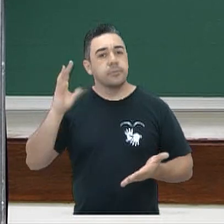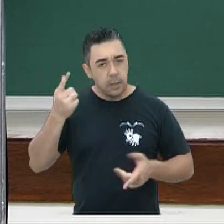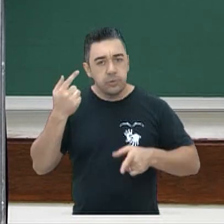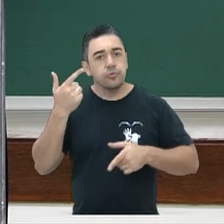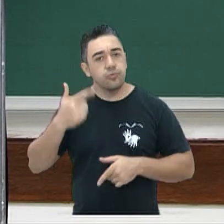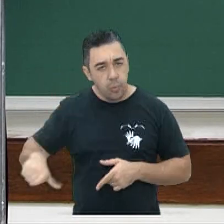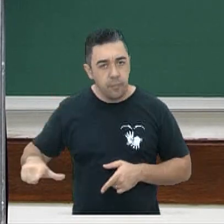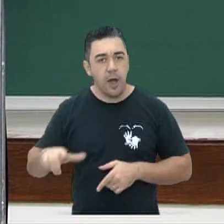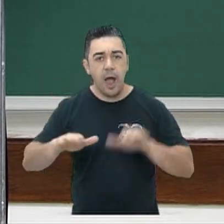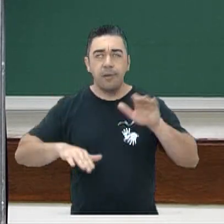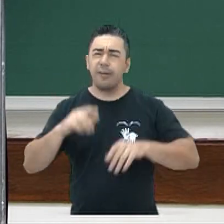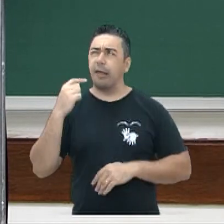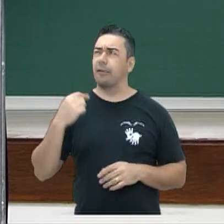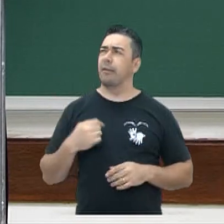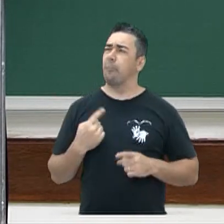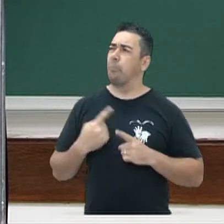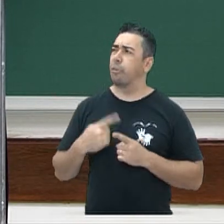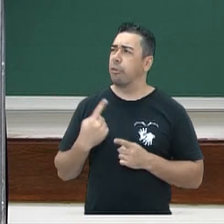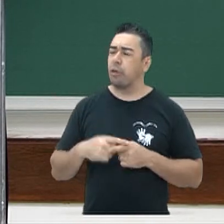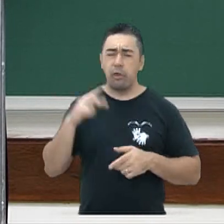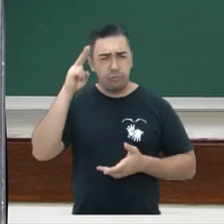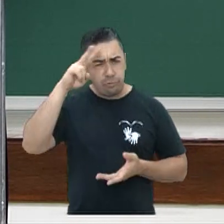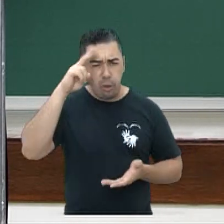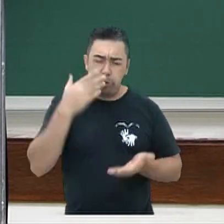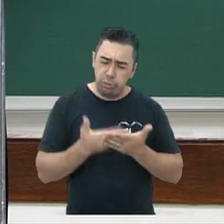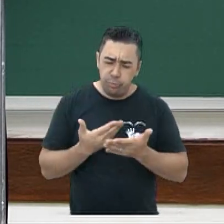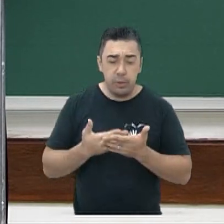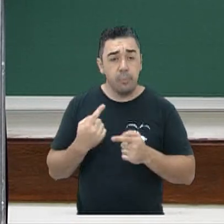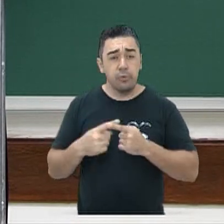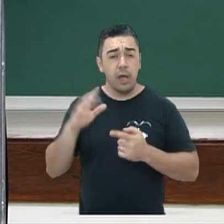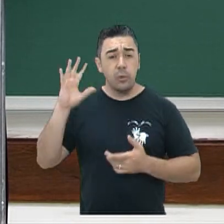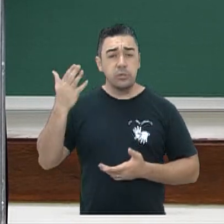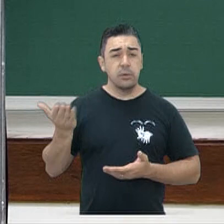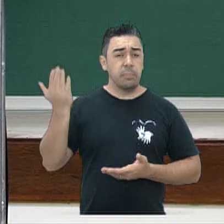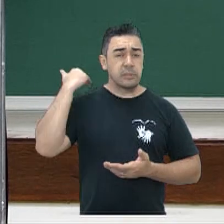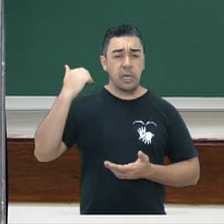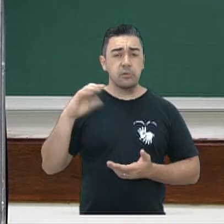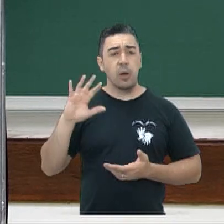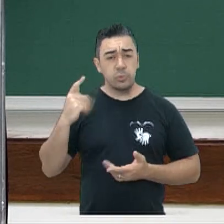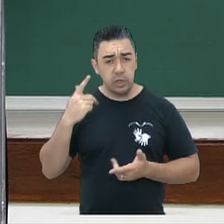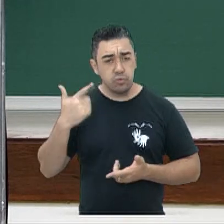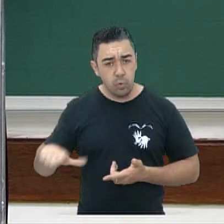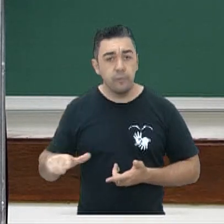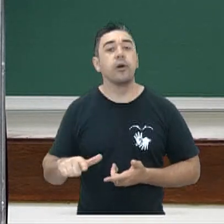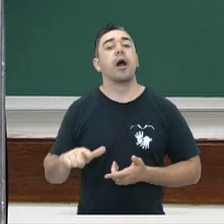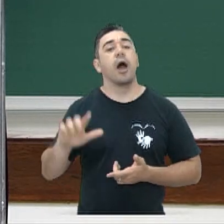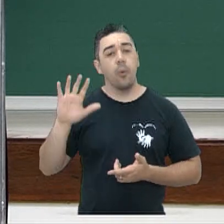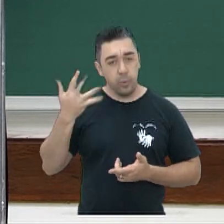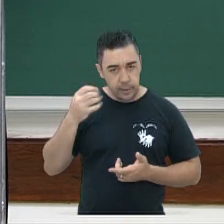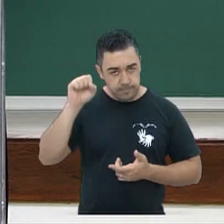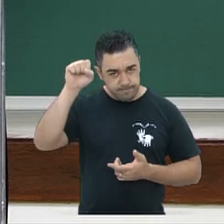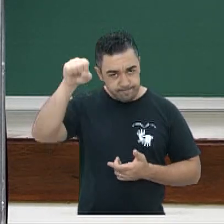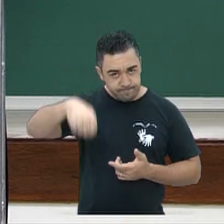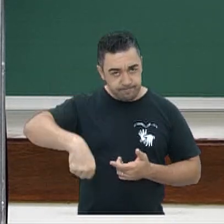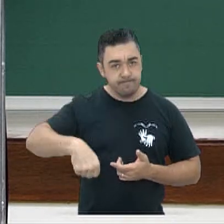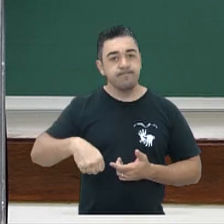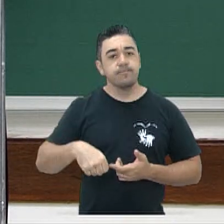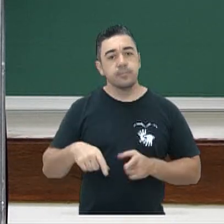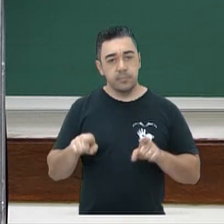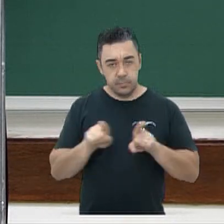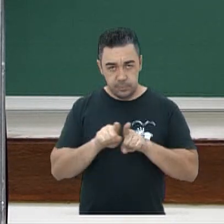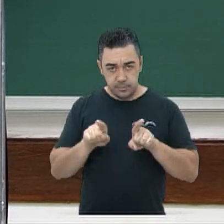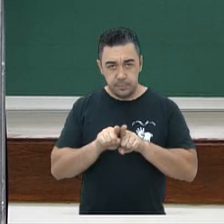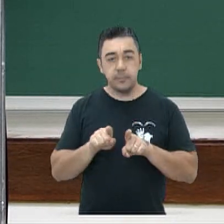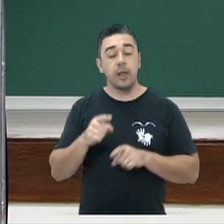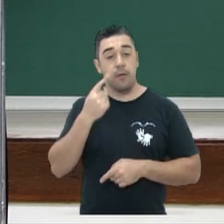sempre, às vezes o aluno está estudando história e fala, mas por que estudar história, professora? O que aconteceu lá não vai acontecer de novo. Acontece. Acontece. E é